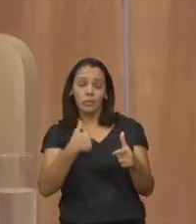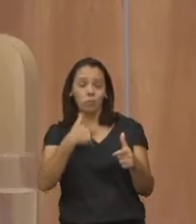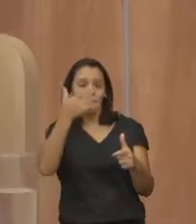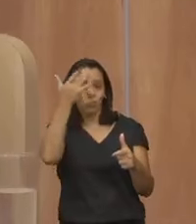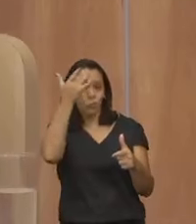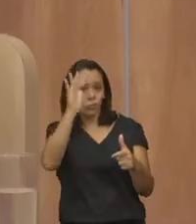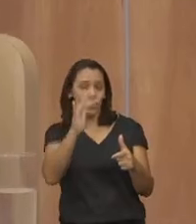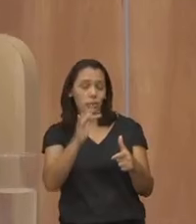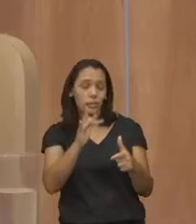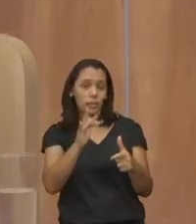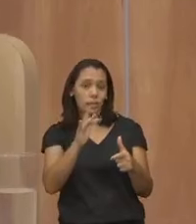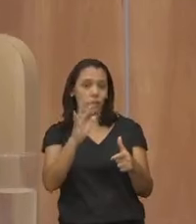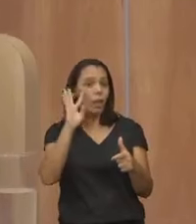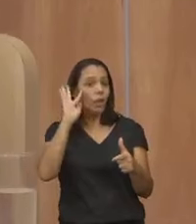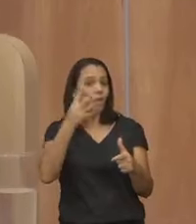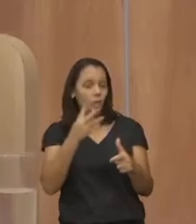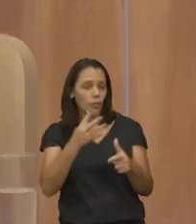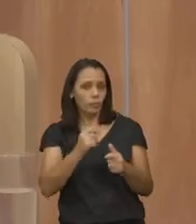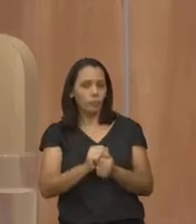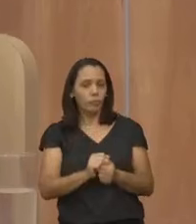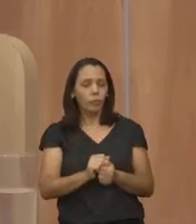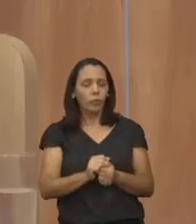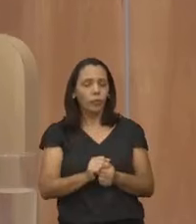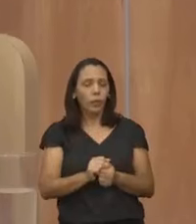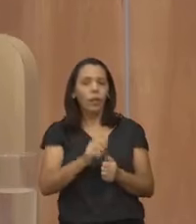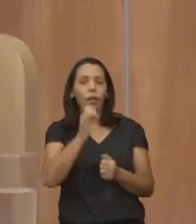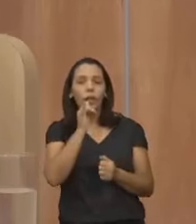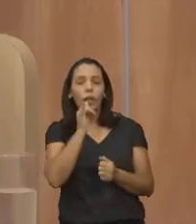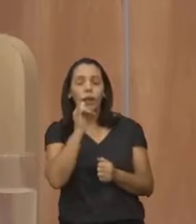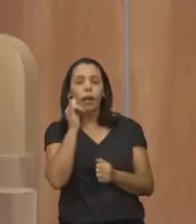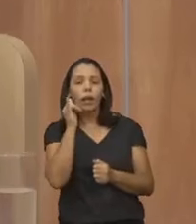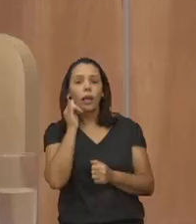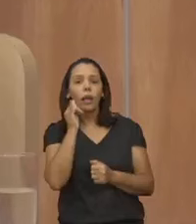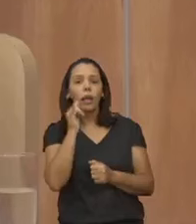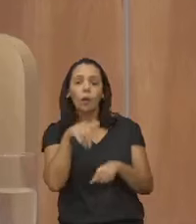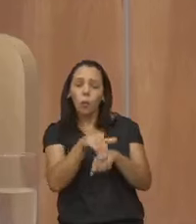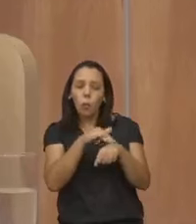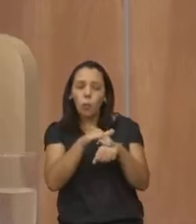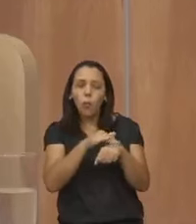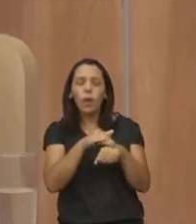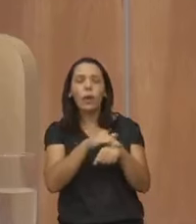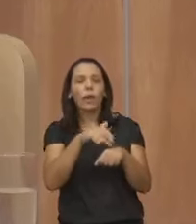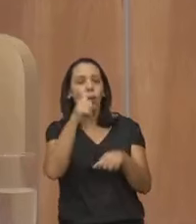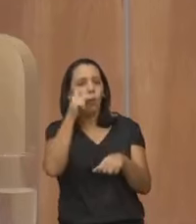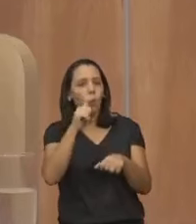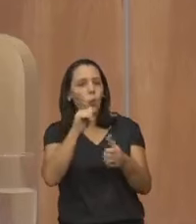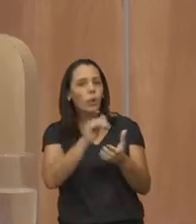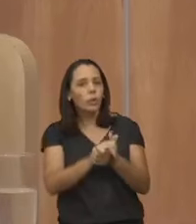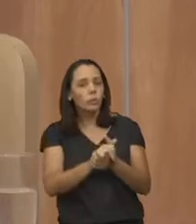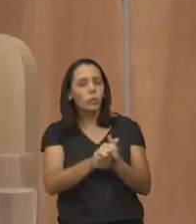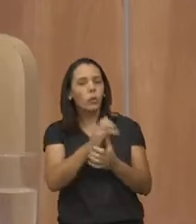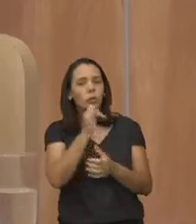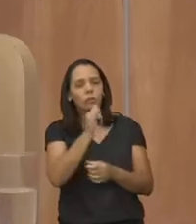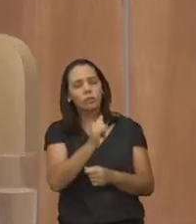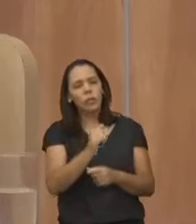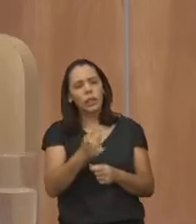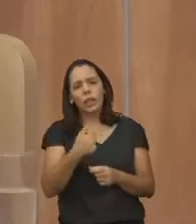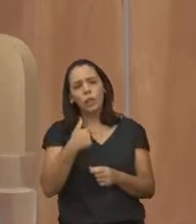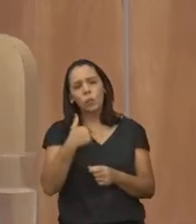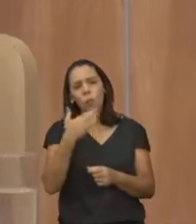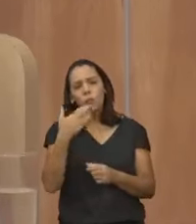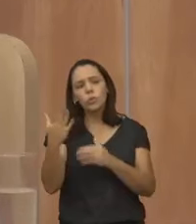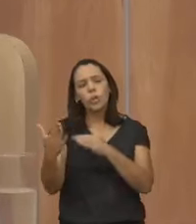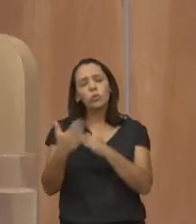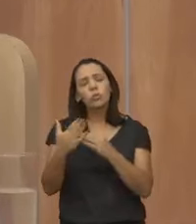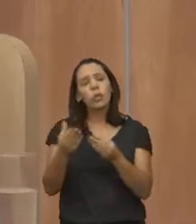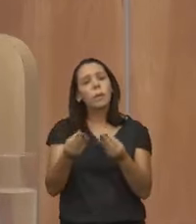Aproveitando que estão os homens aqui, mas a gente sabe que as mulheres estão nos seus afazeres. A gente fala, puxa, para quem eu vou pedir socorro? Para quem